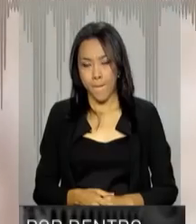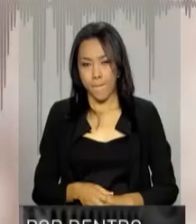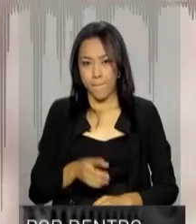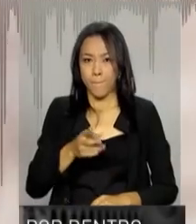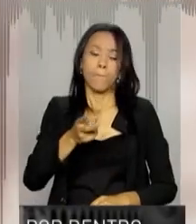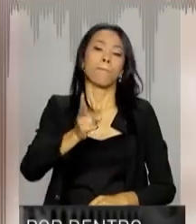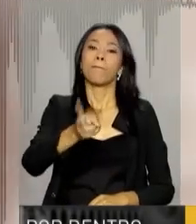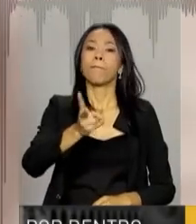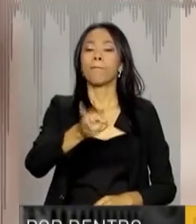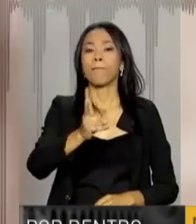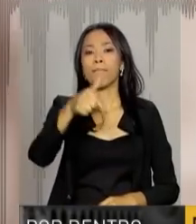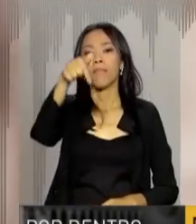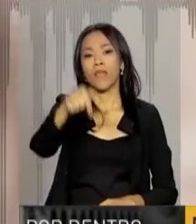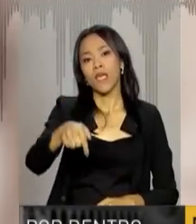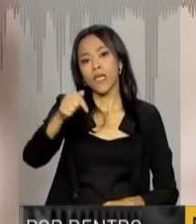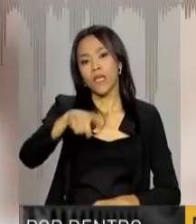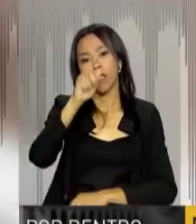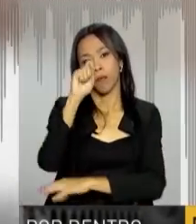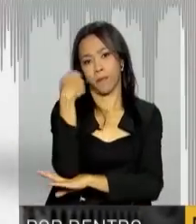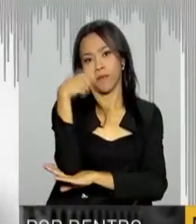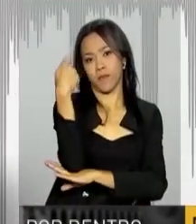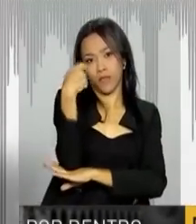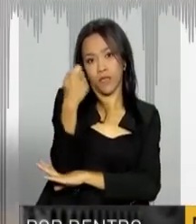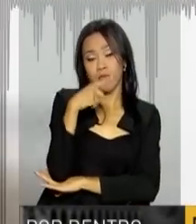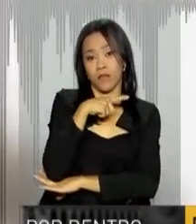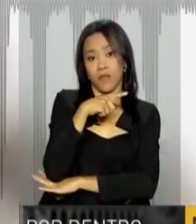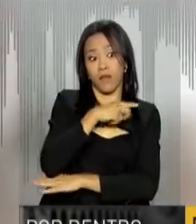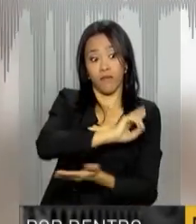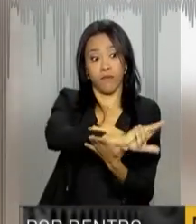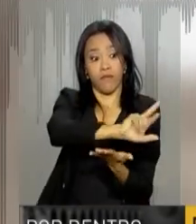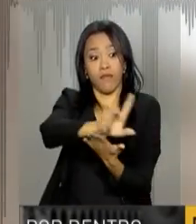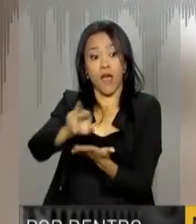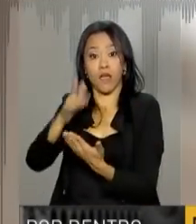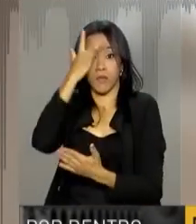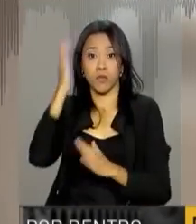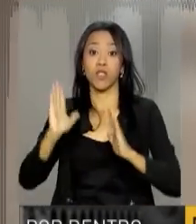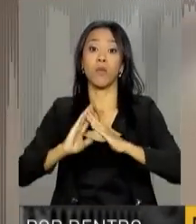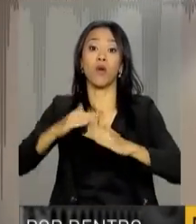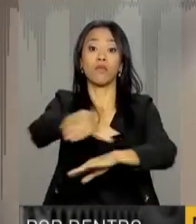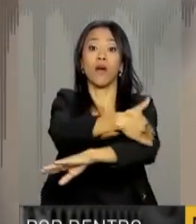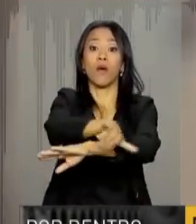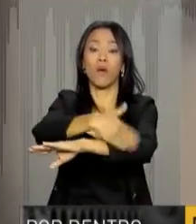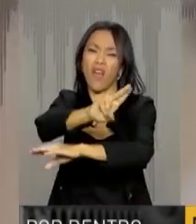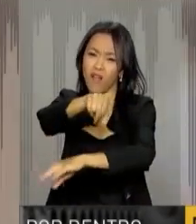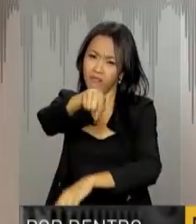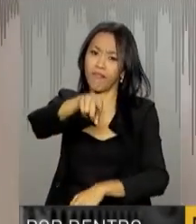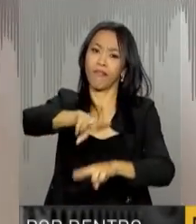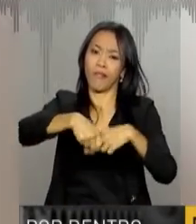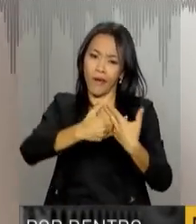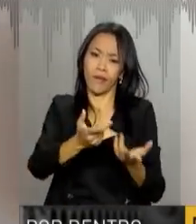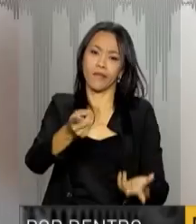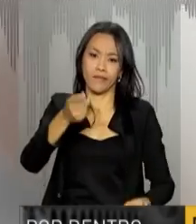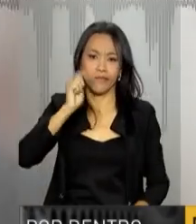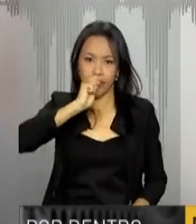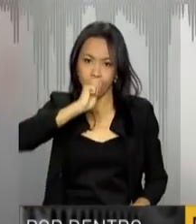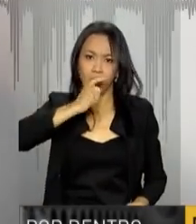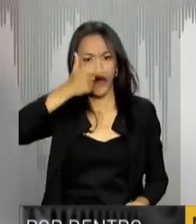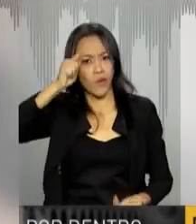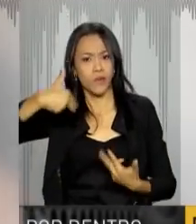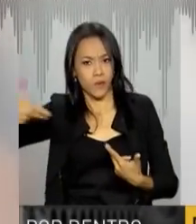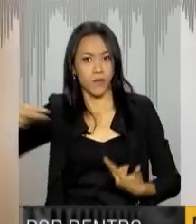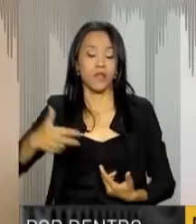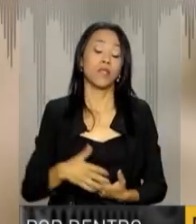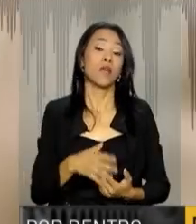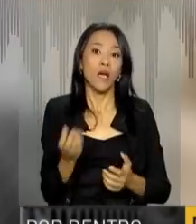base aqui em porto alegre existem muitos moradores de rua também pela droga e por outras questões a cada